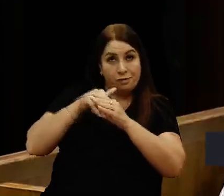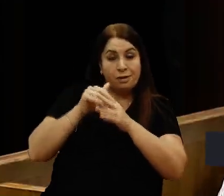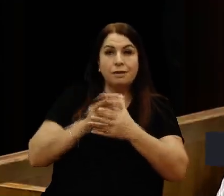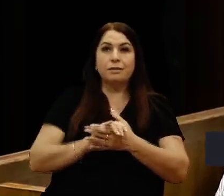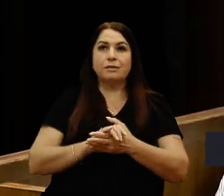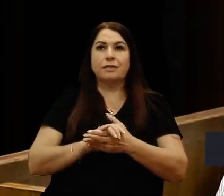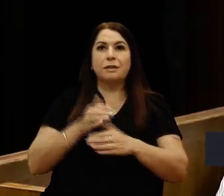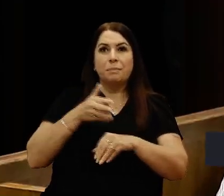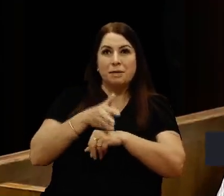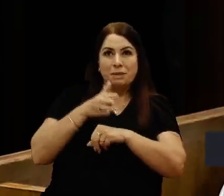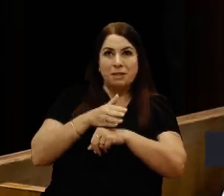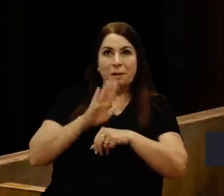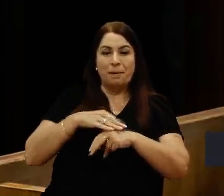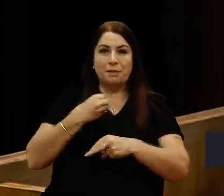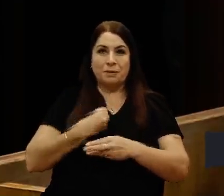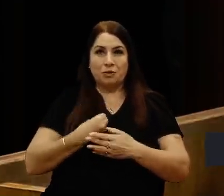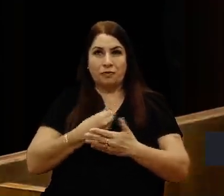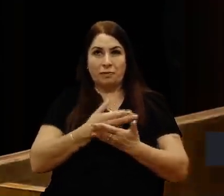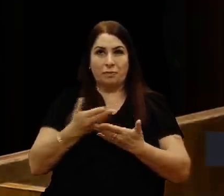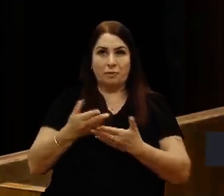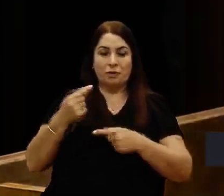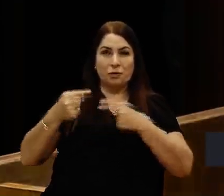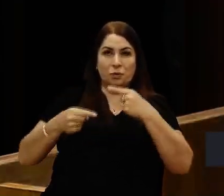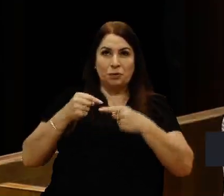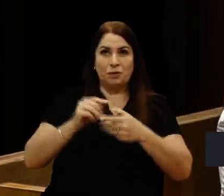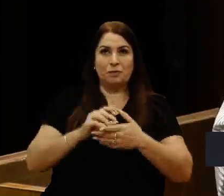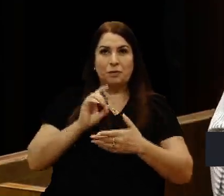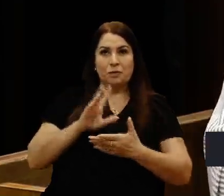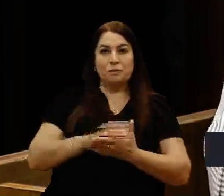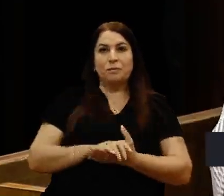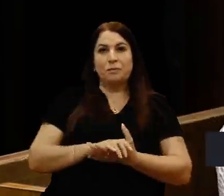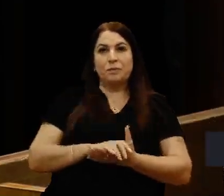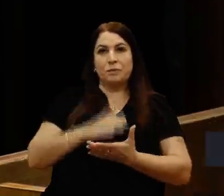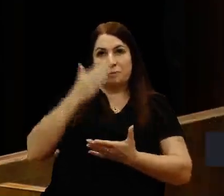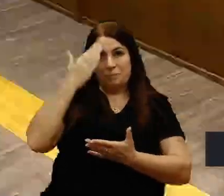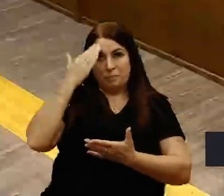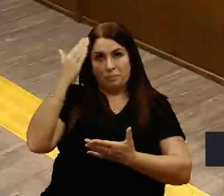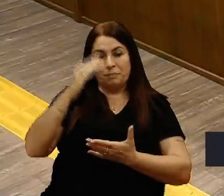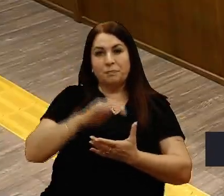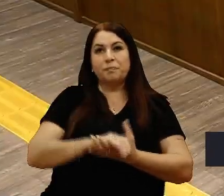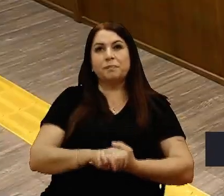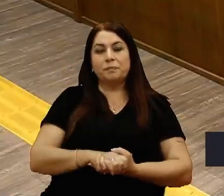e participando mais ativamente das discussões. Era isso, obrigado.